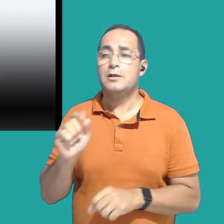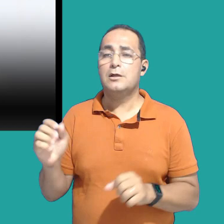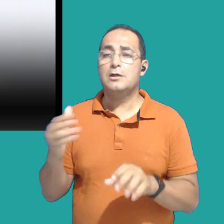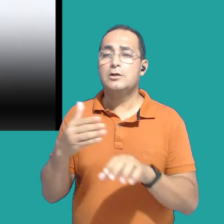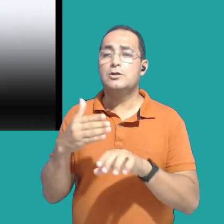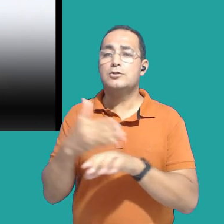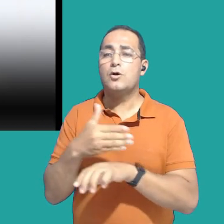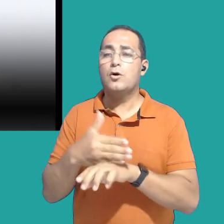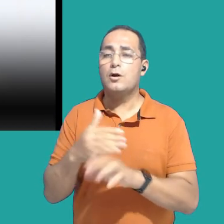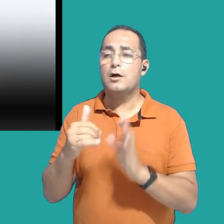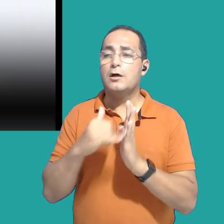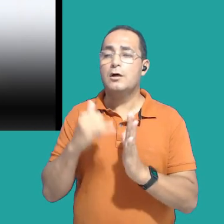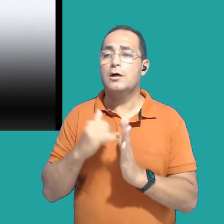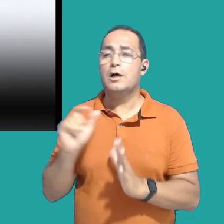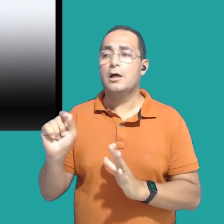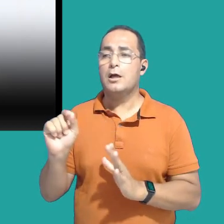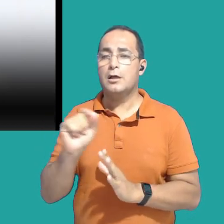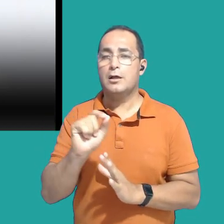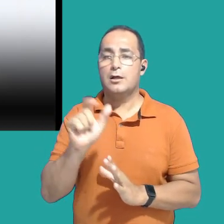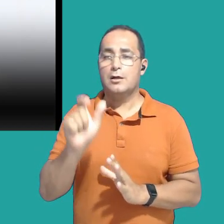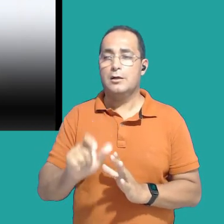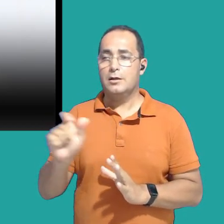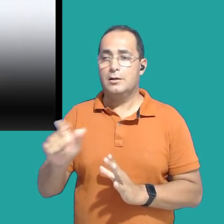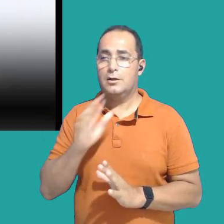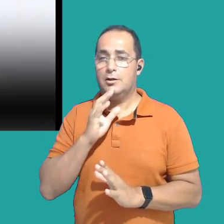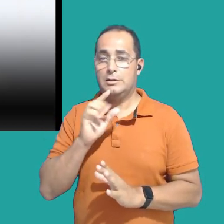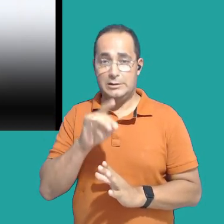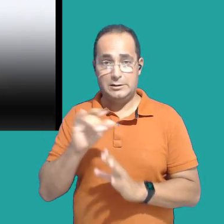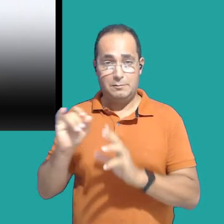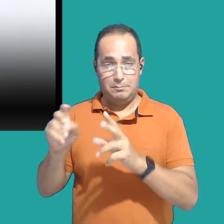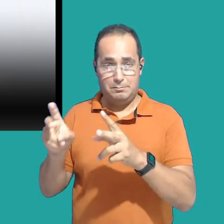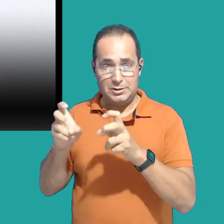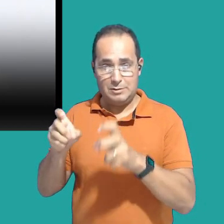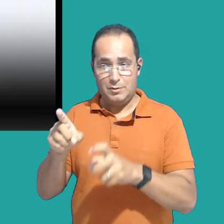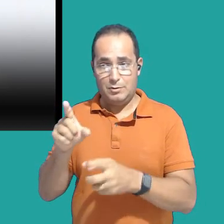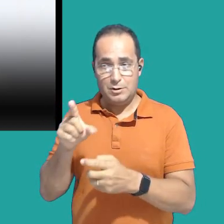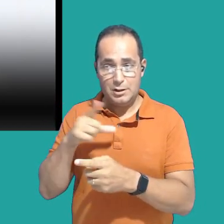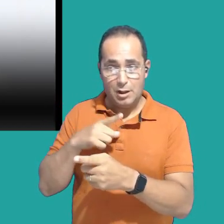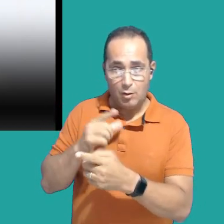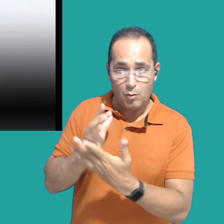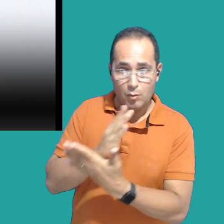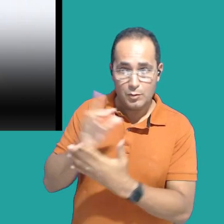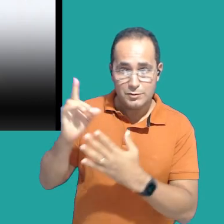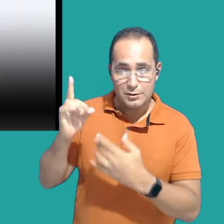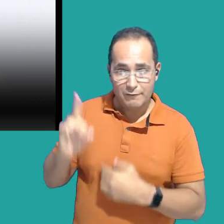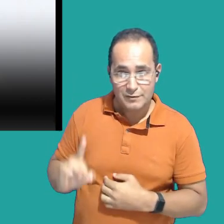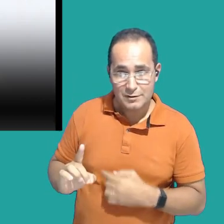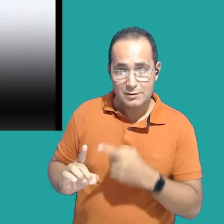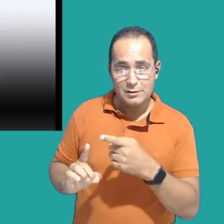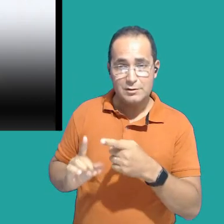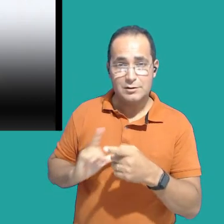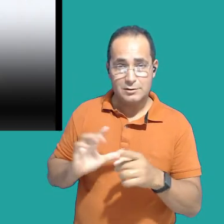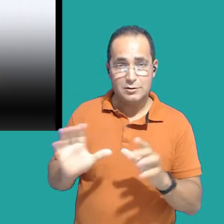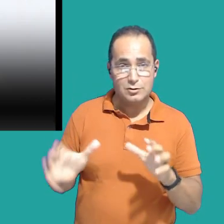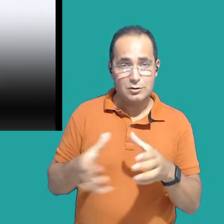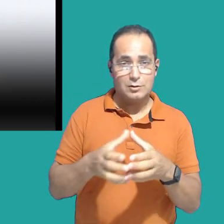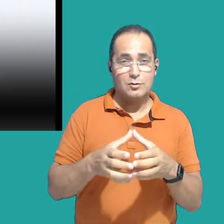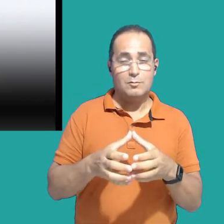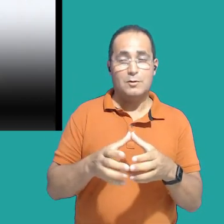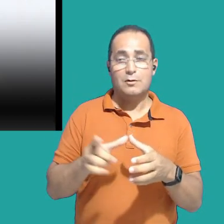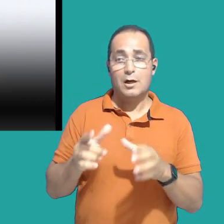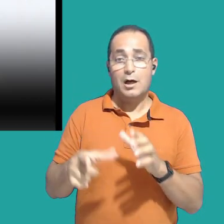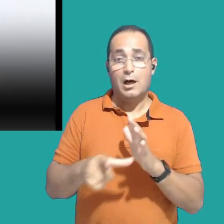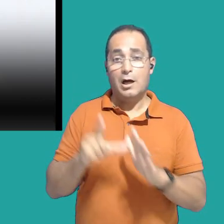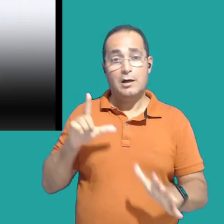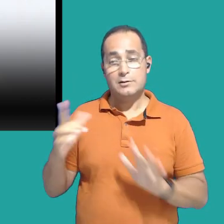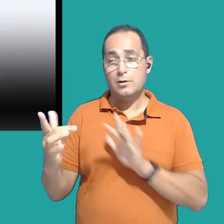está entrando na escola, quem está saindo, e se percebeu que vai ter alguém com deficiência na turma,